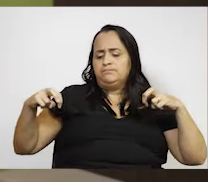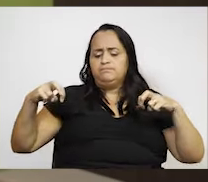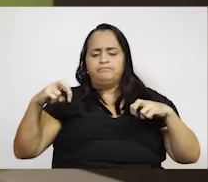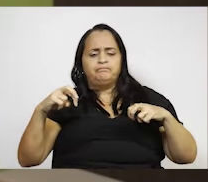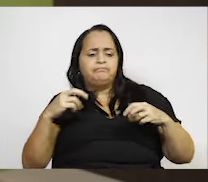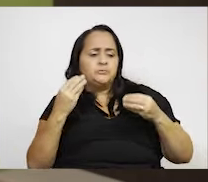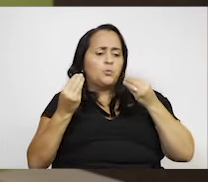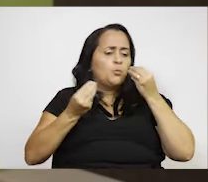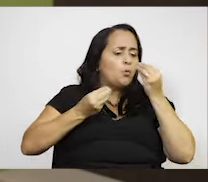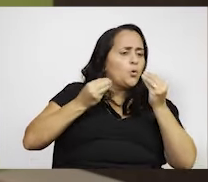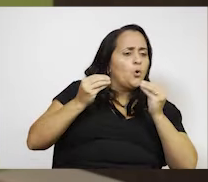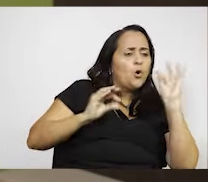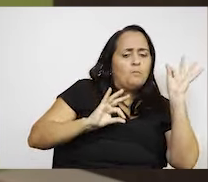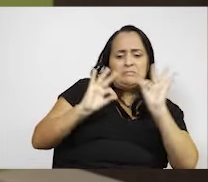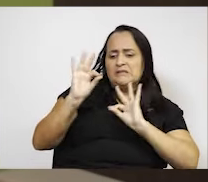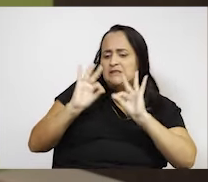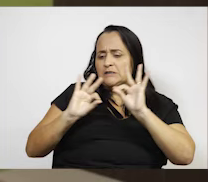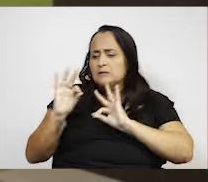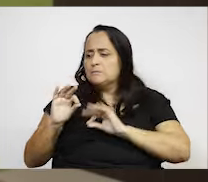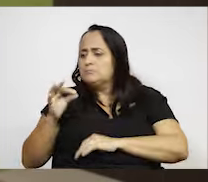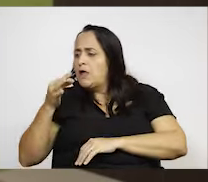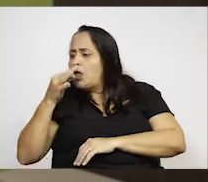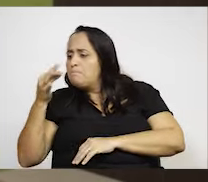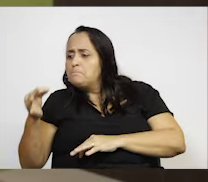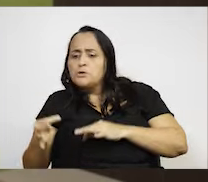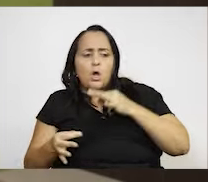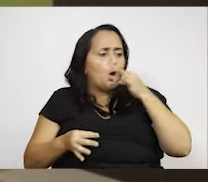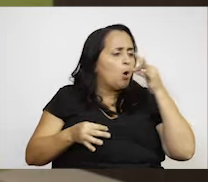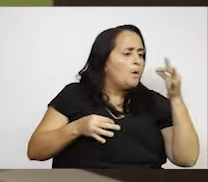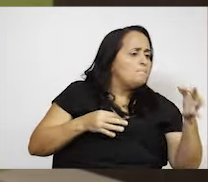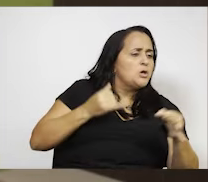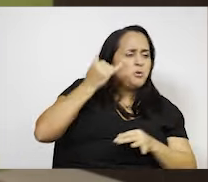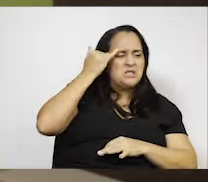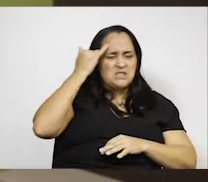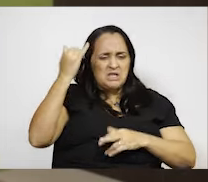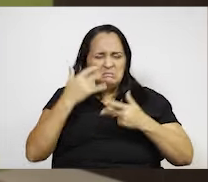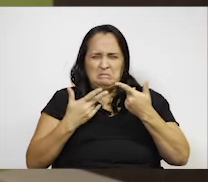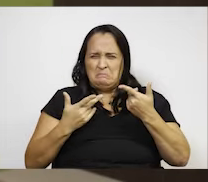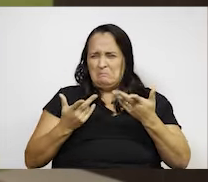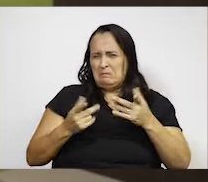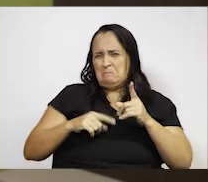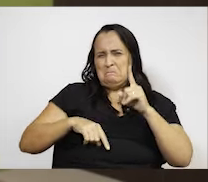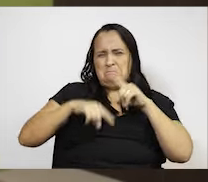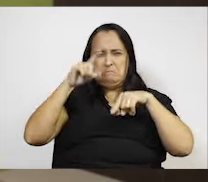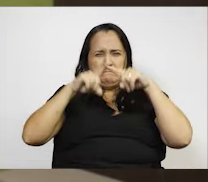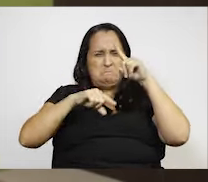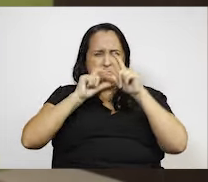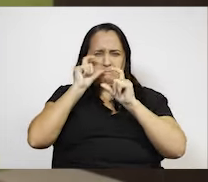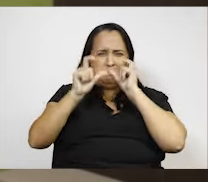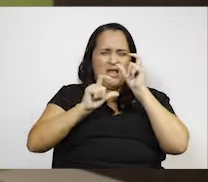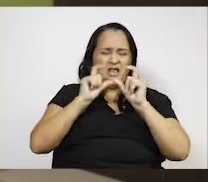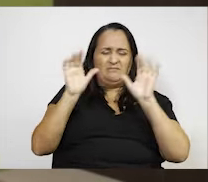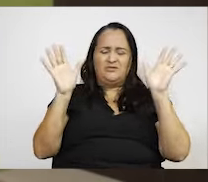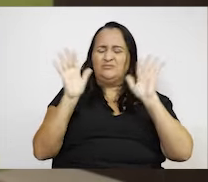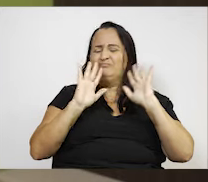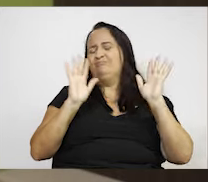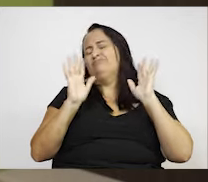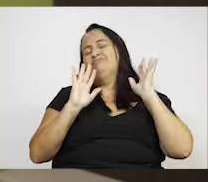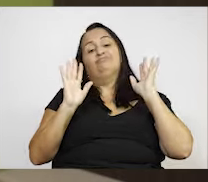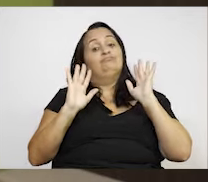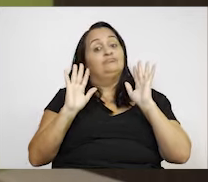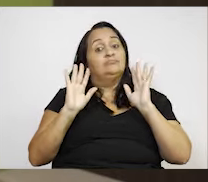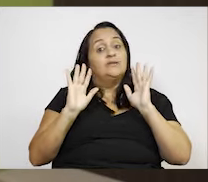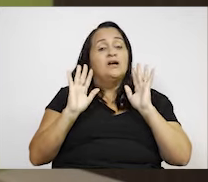organiza ideias e se discutem ideias, não quando tem xingamentos nem outros falatórios. Então,